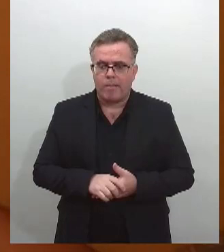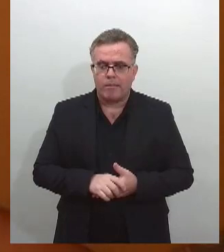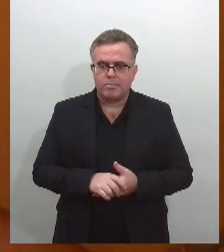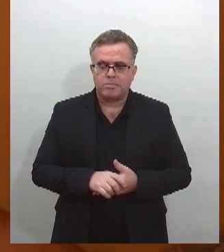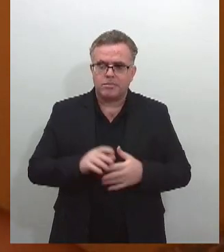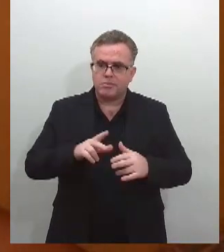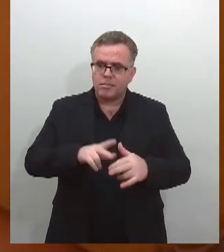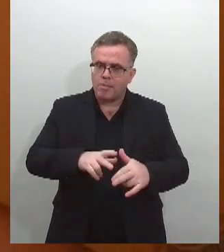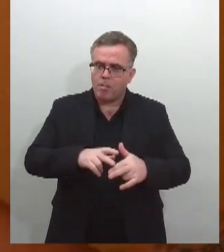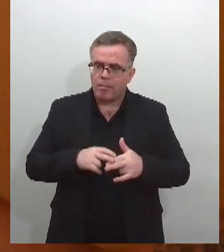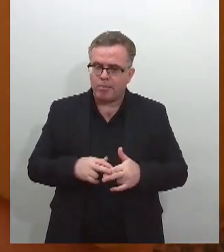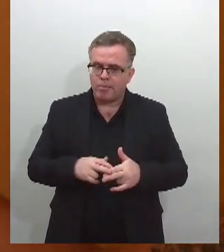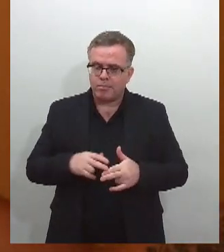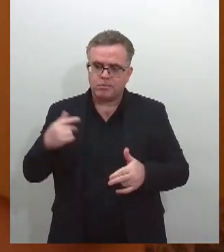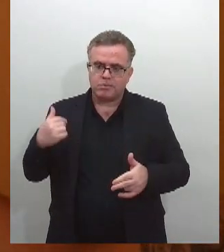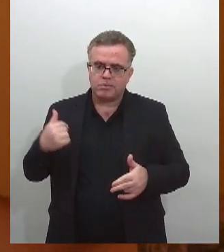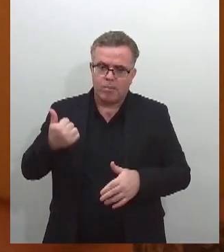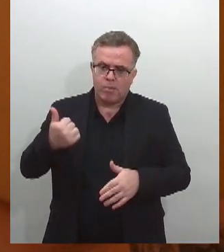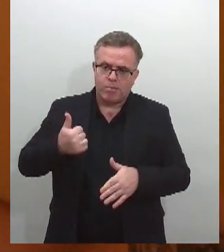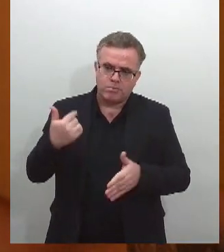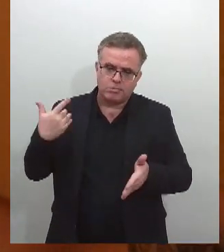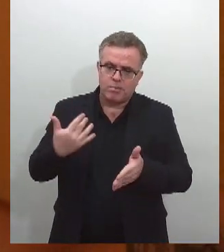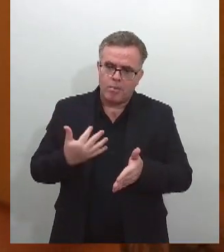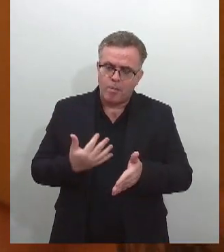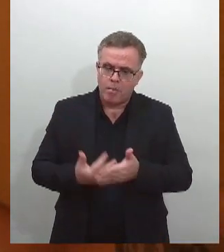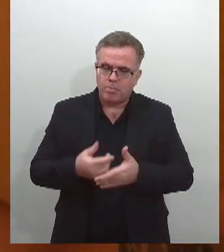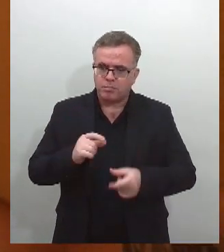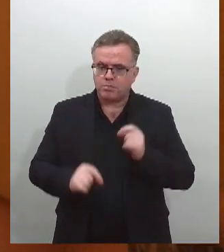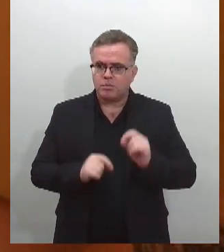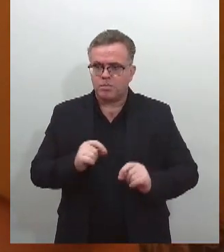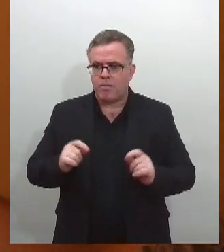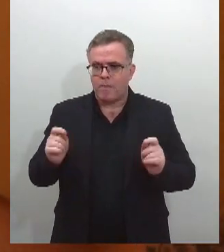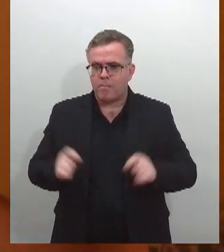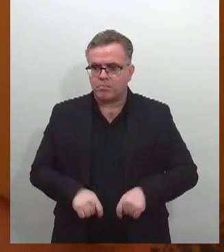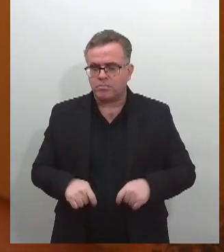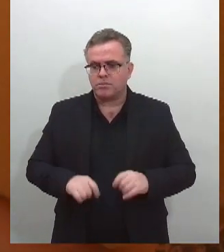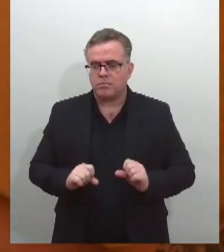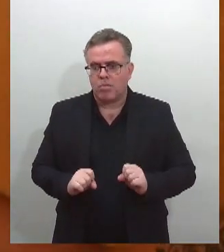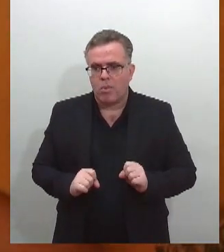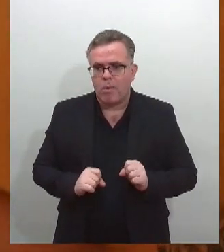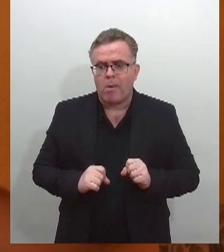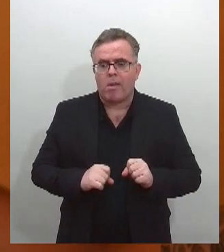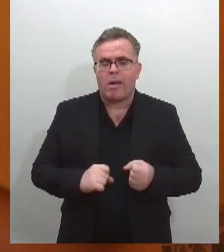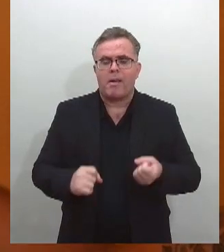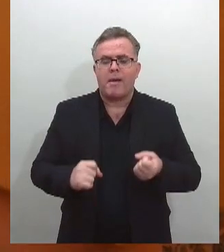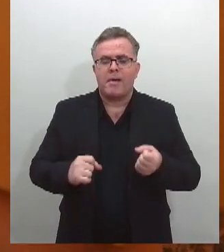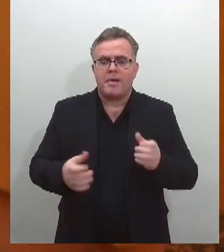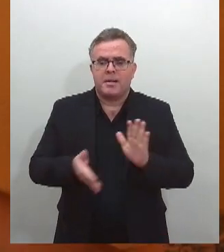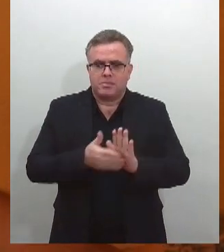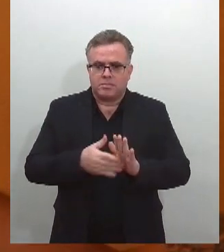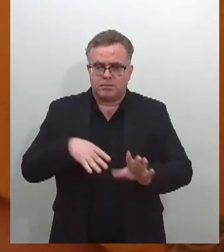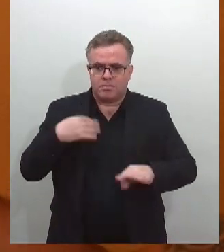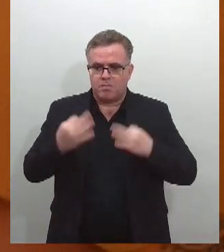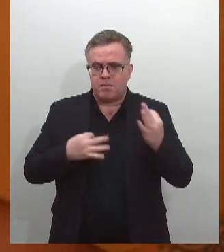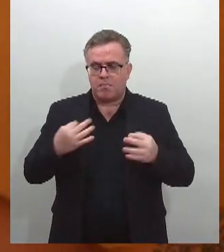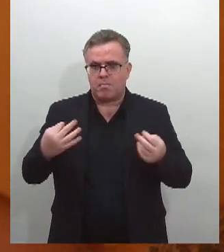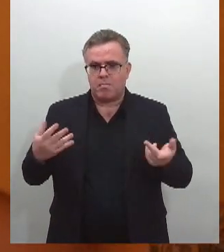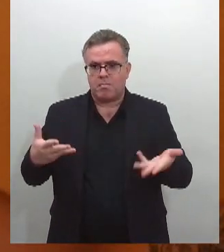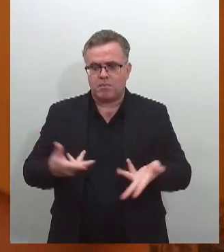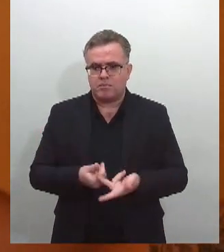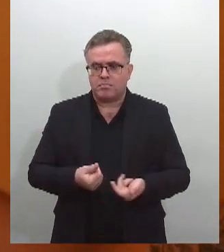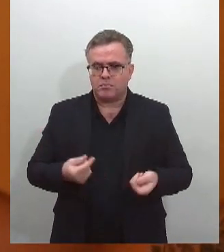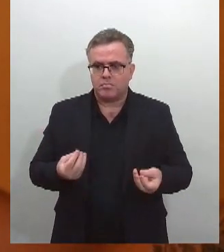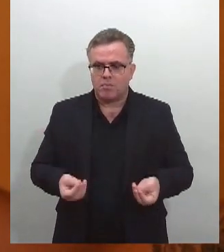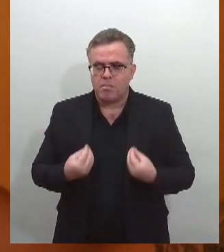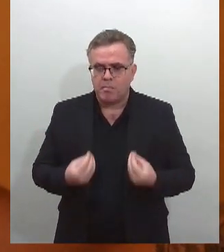seu primeiro momento, quando iniciou, ela é dedicada a essa pauta do turismo, que é uma pauta extremamente relevante,